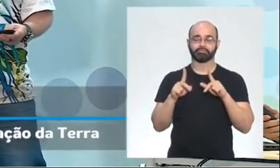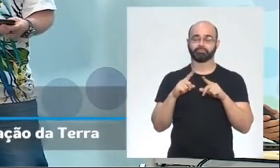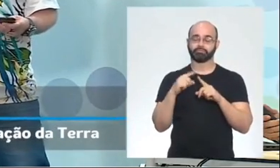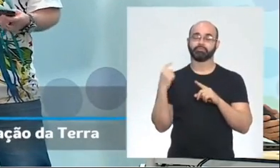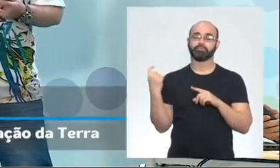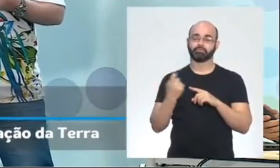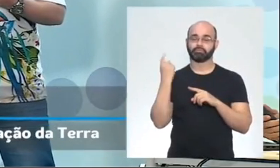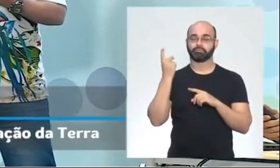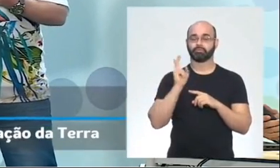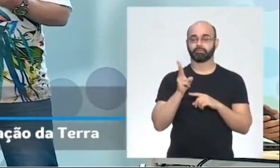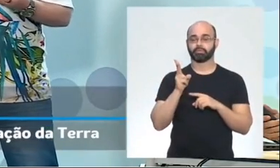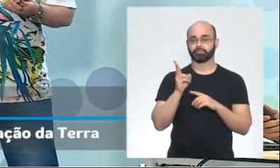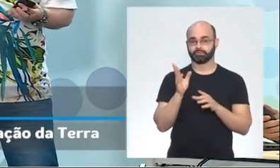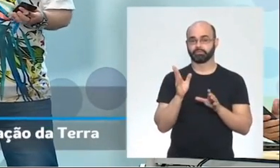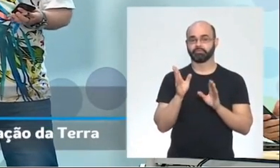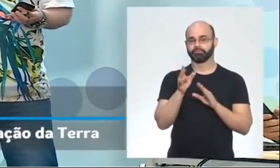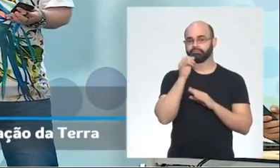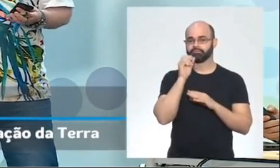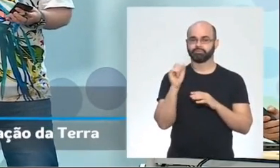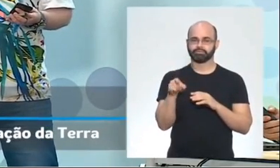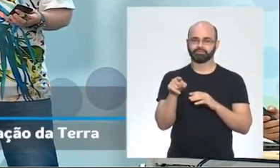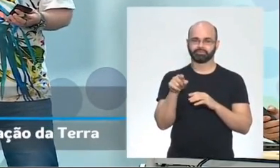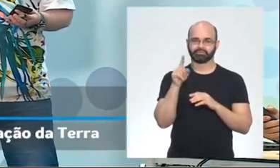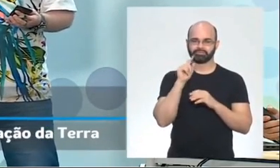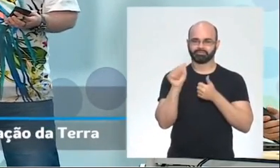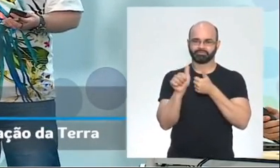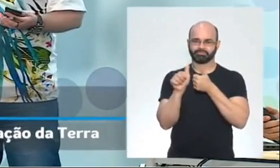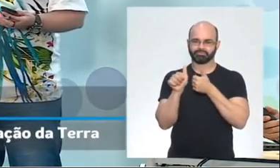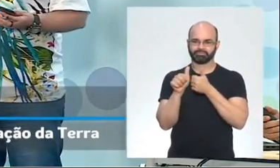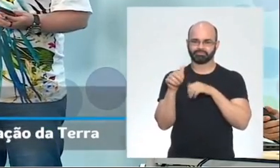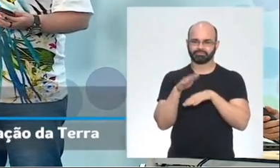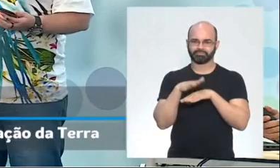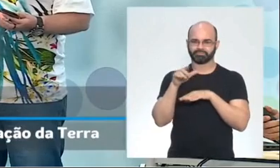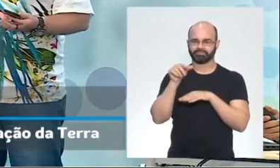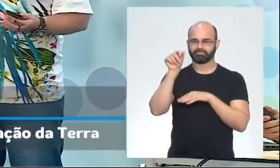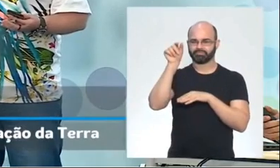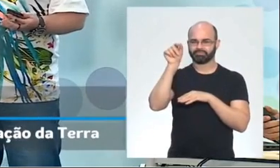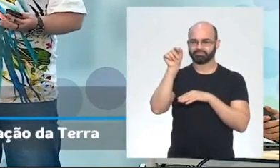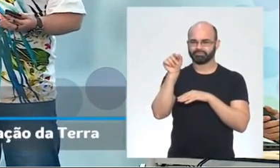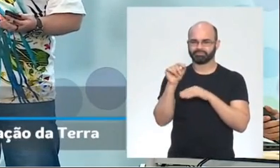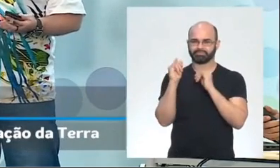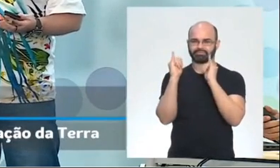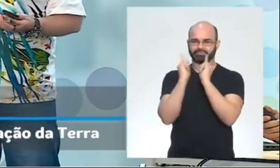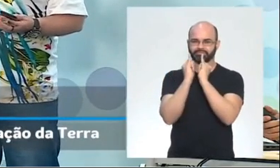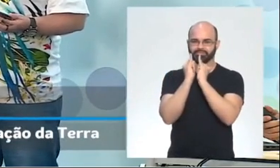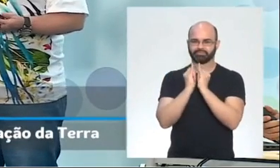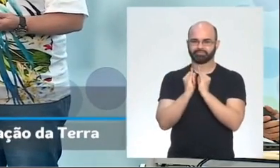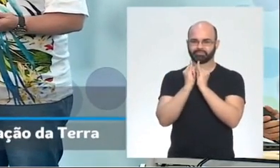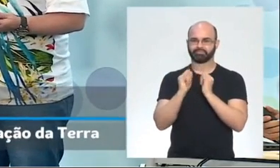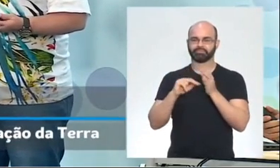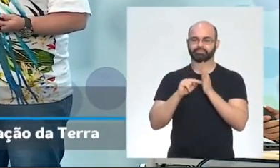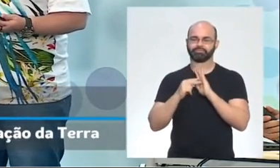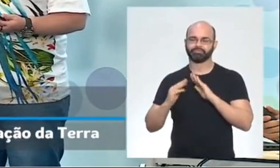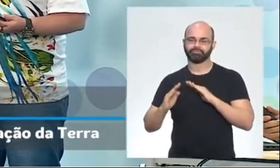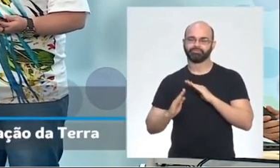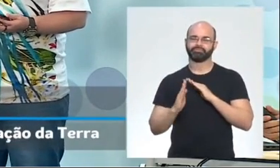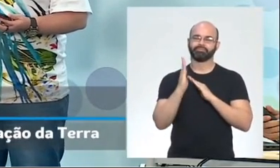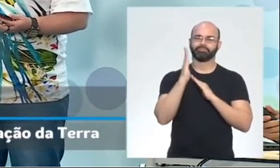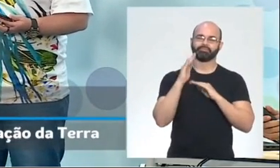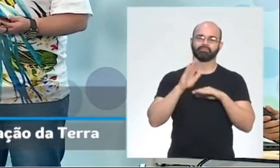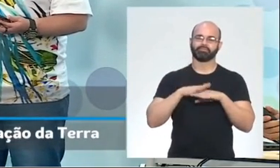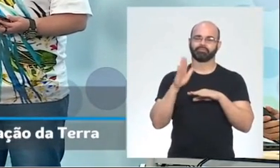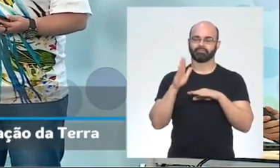é a mesma. Então, se ela está mais próxima uma da outra, é porque o terreno é mais acidentado. Então, você vai ter